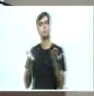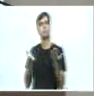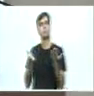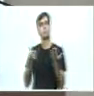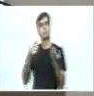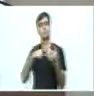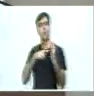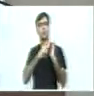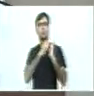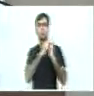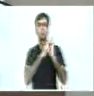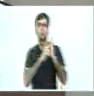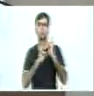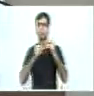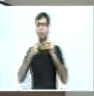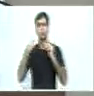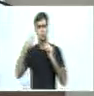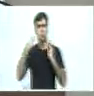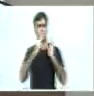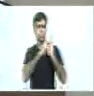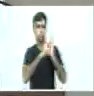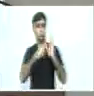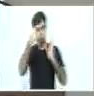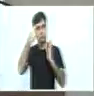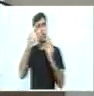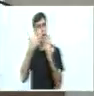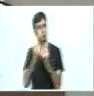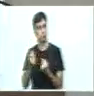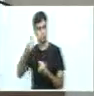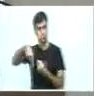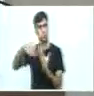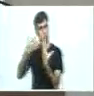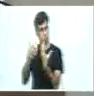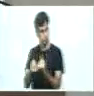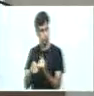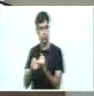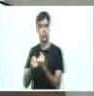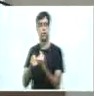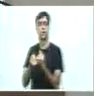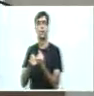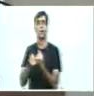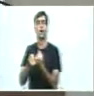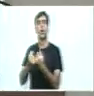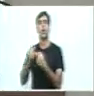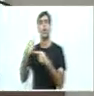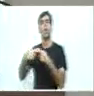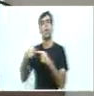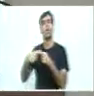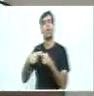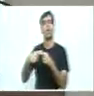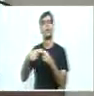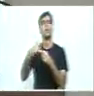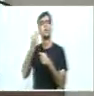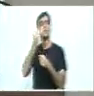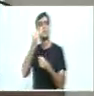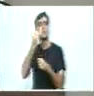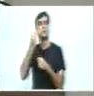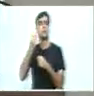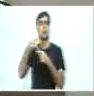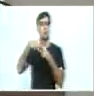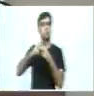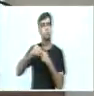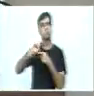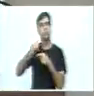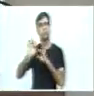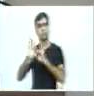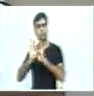os nomes de todos os vereadores, que nós esperamos o apoio de todos vocês, no sentido de adequar ou mudar a